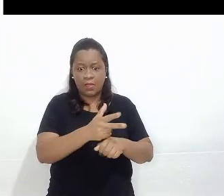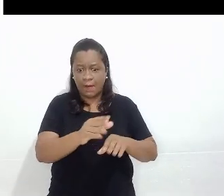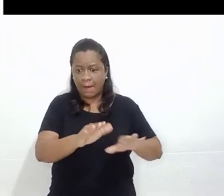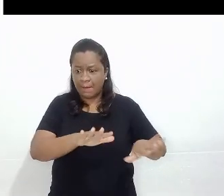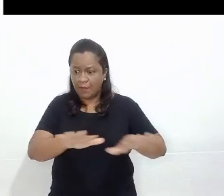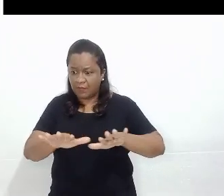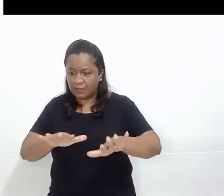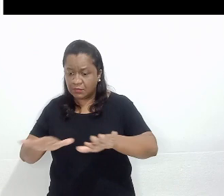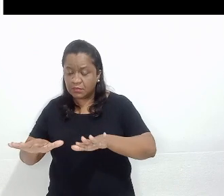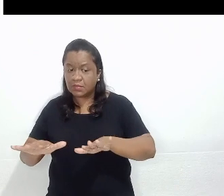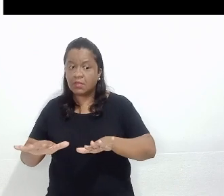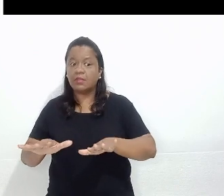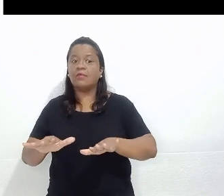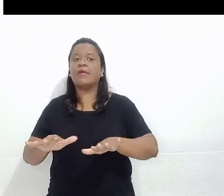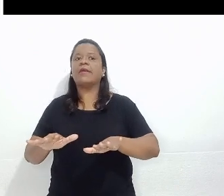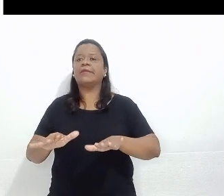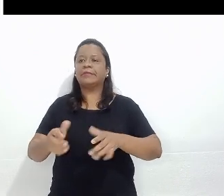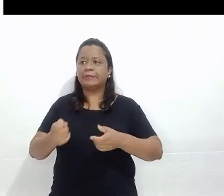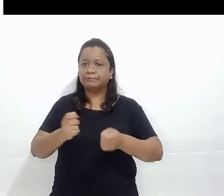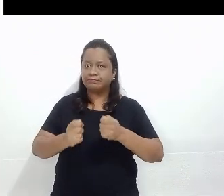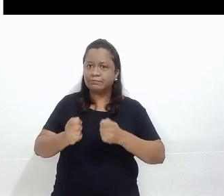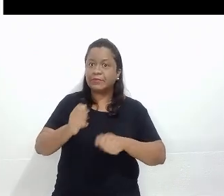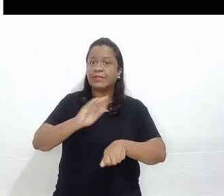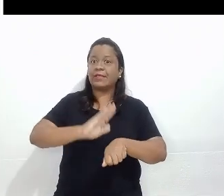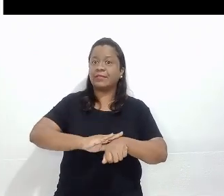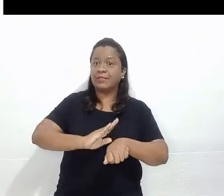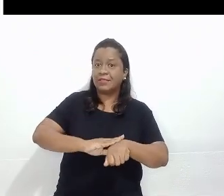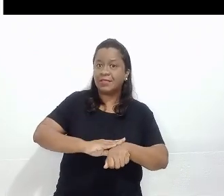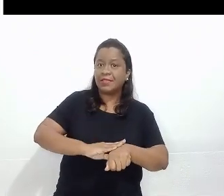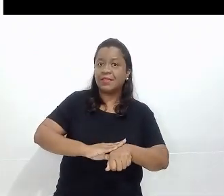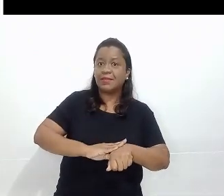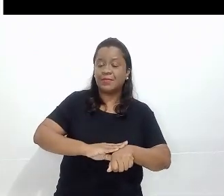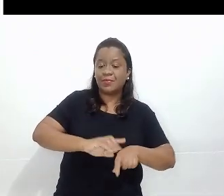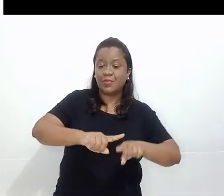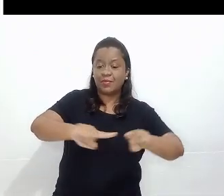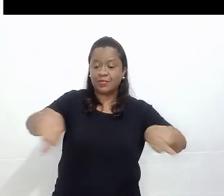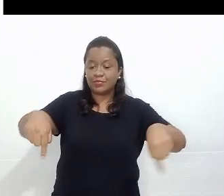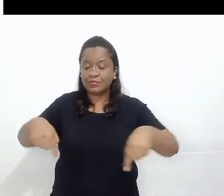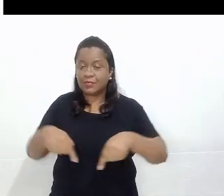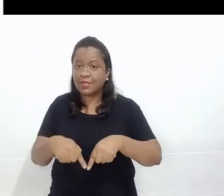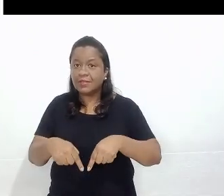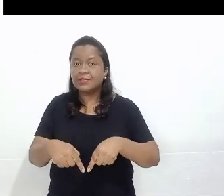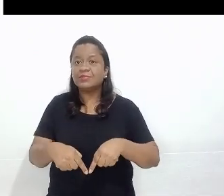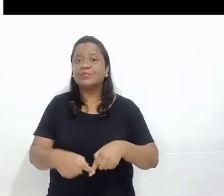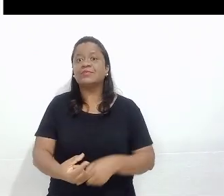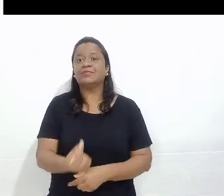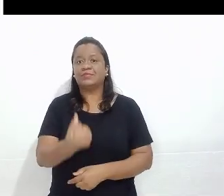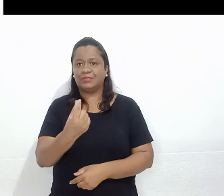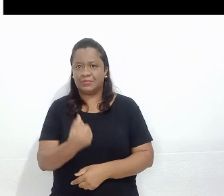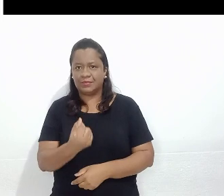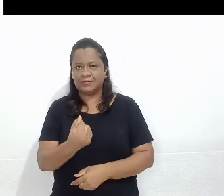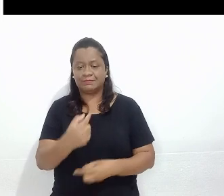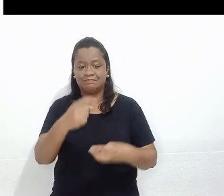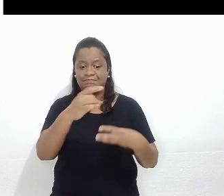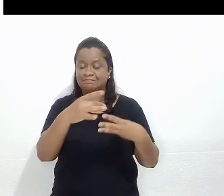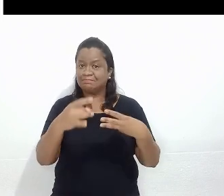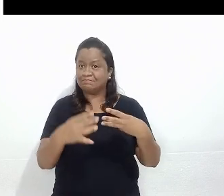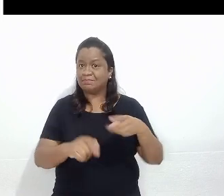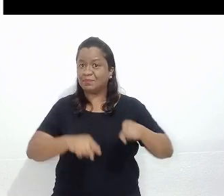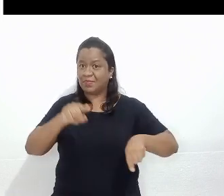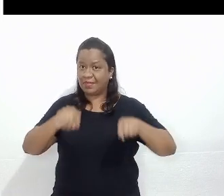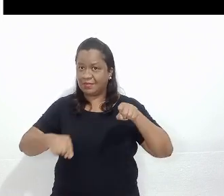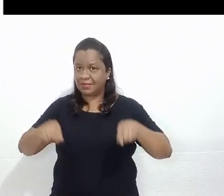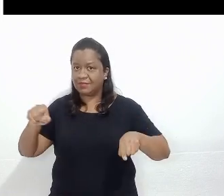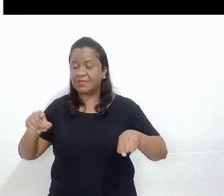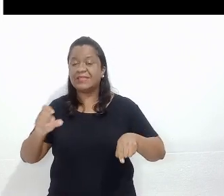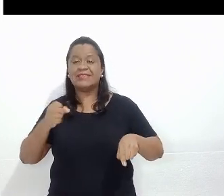ganhar aquilo da produção que é interessante. Tempo, espaço e dinheiro, aquelas 3 variáveis. Se você ficar